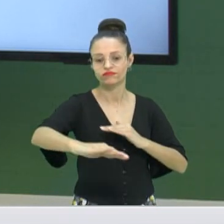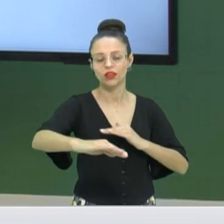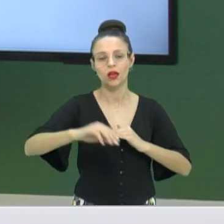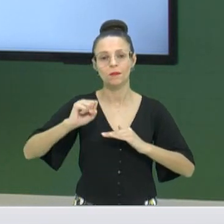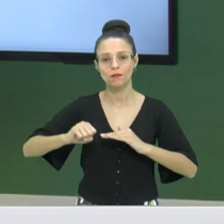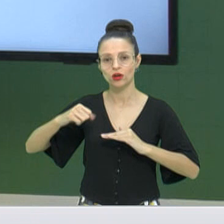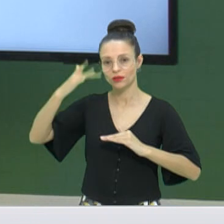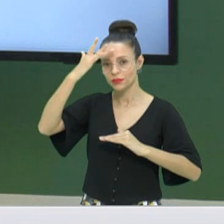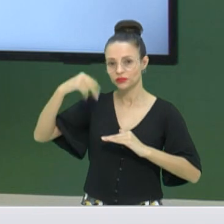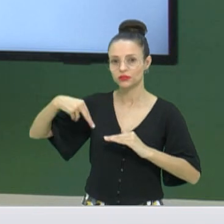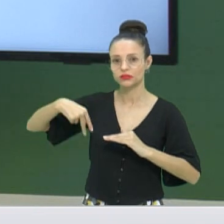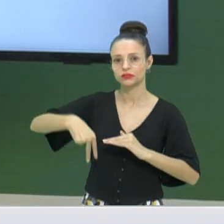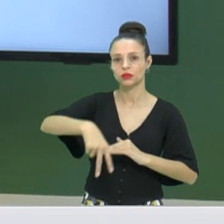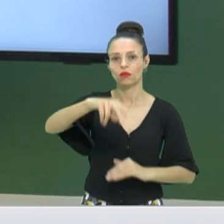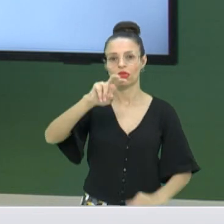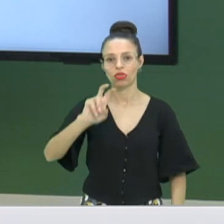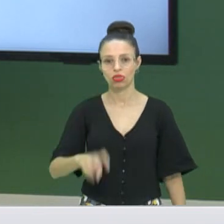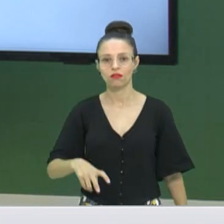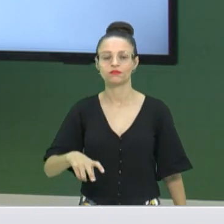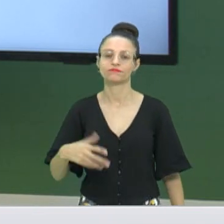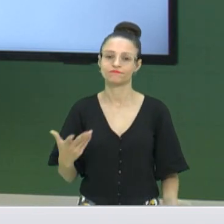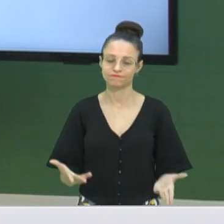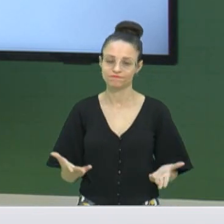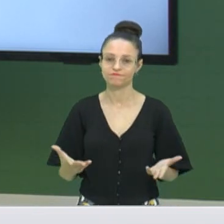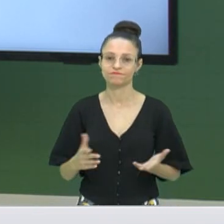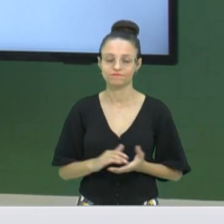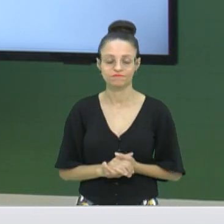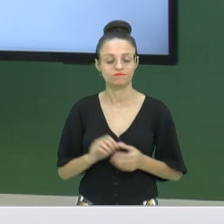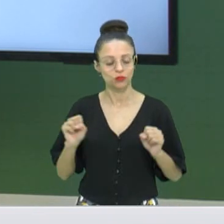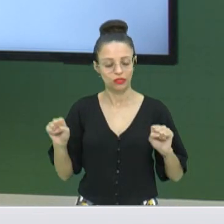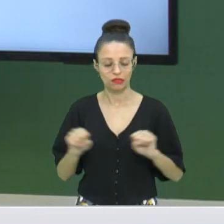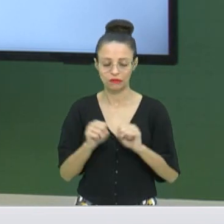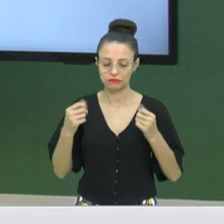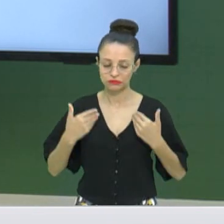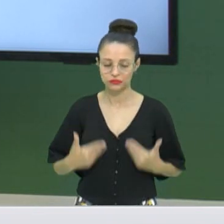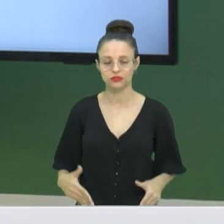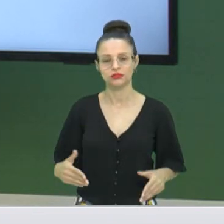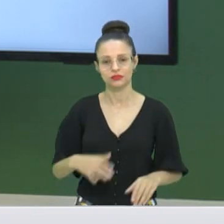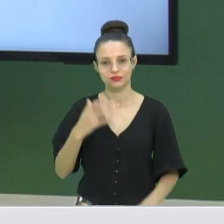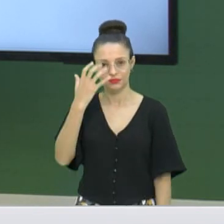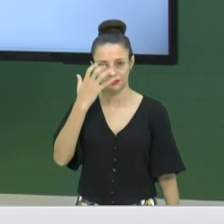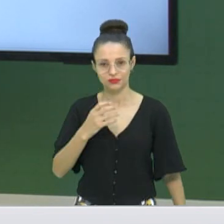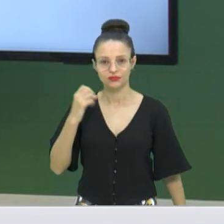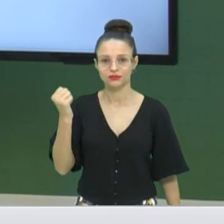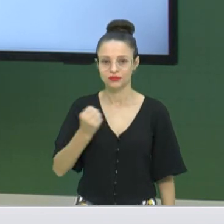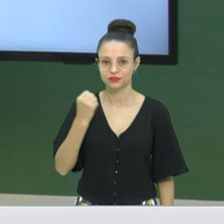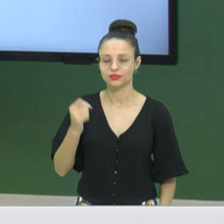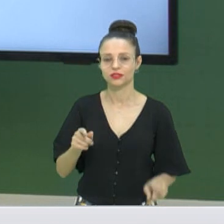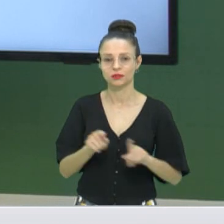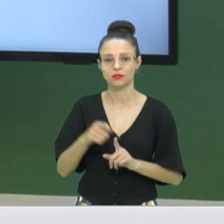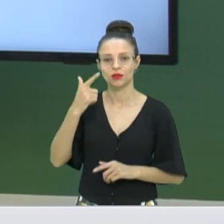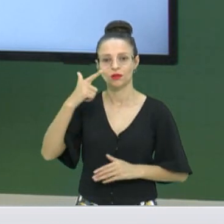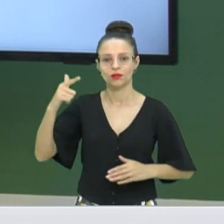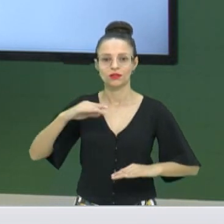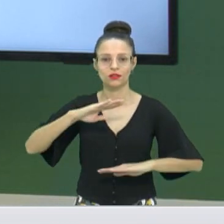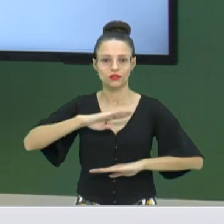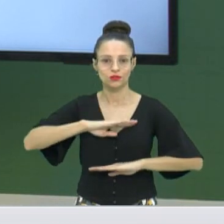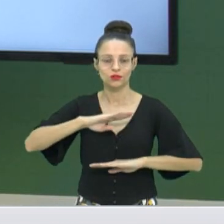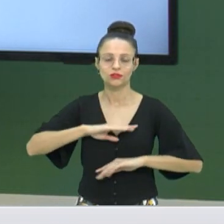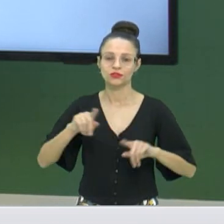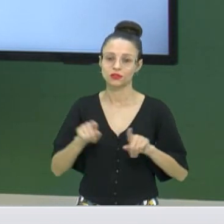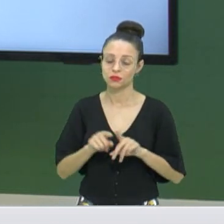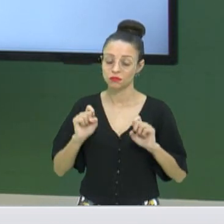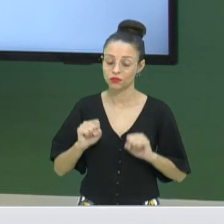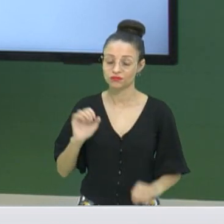pode vir alguém ali, resbalar, cair, fazer um traumatismo, coisas muito graves e em outras situações leva até